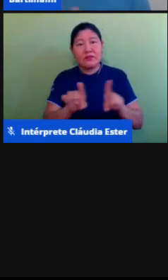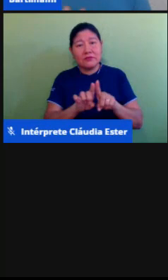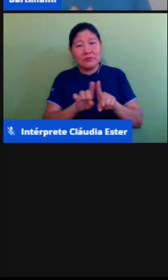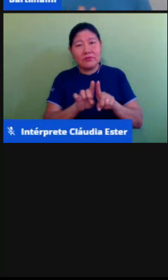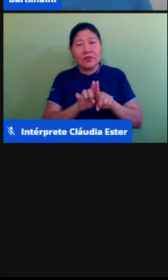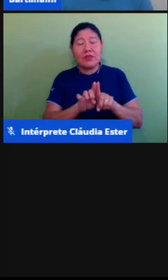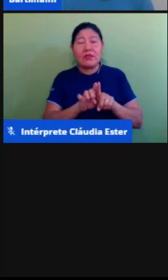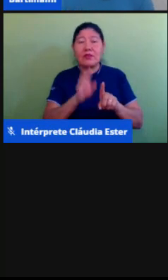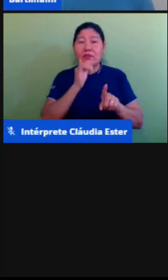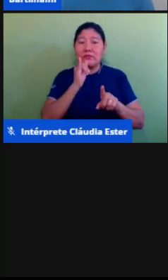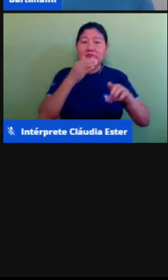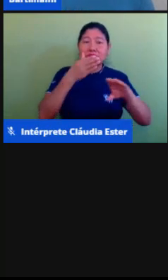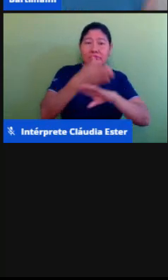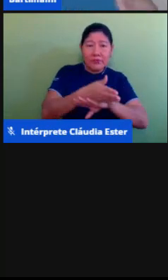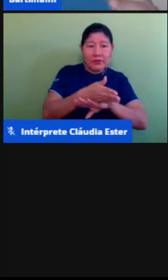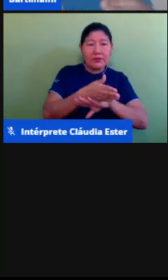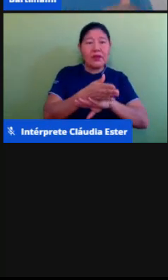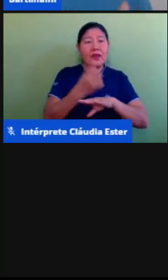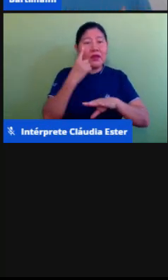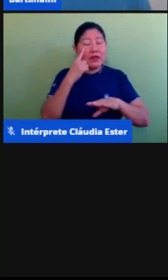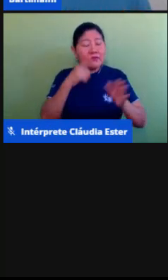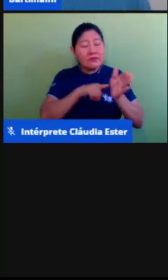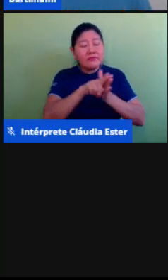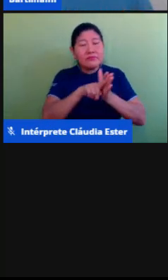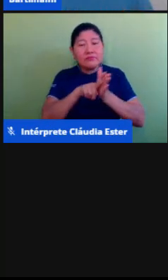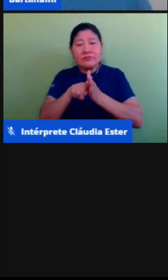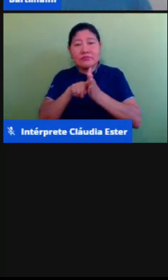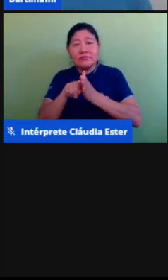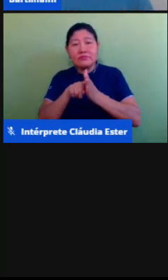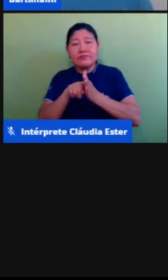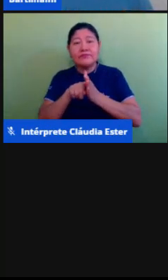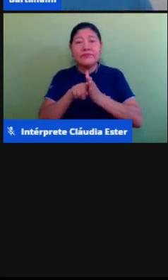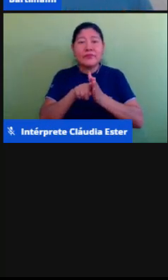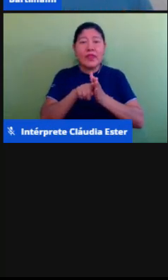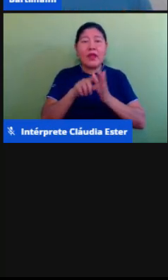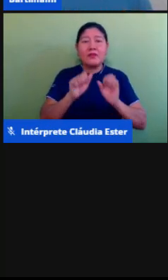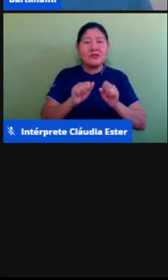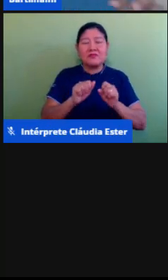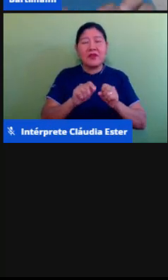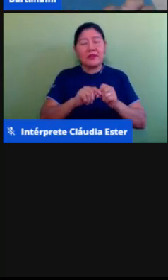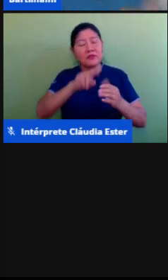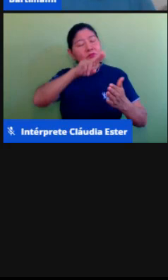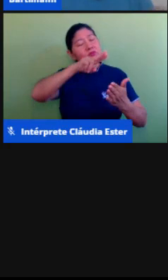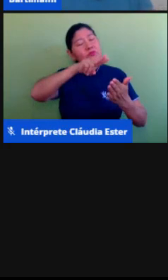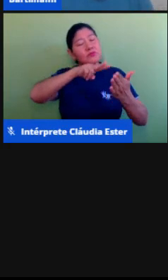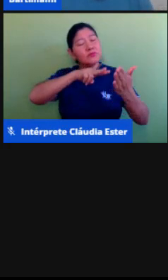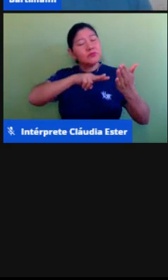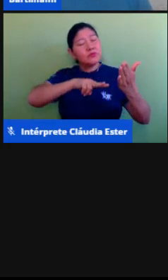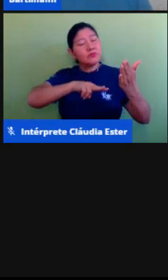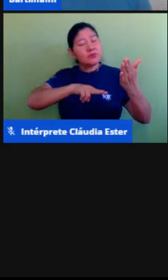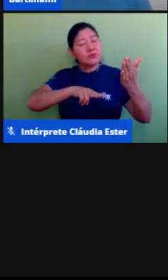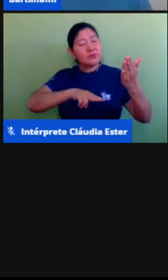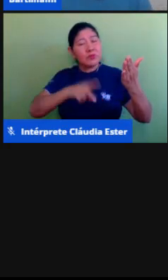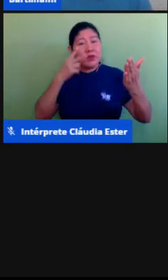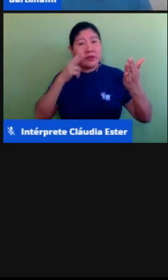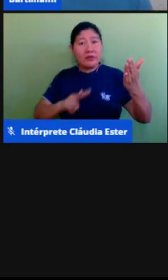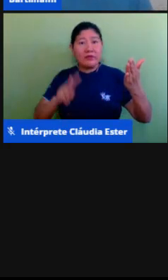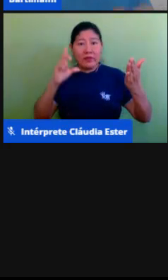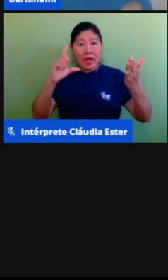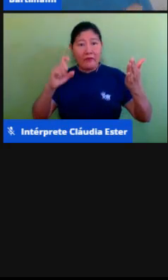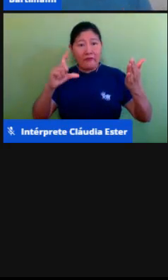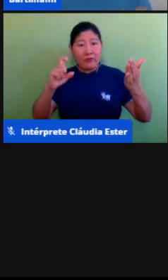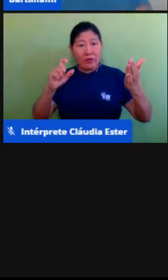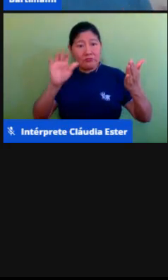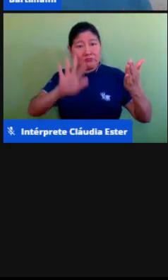www.mapbiomas.org. Feito isso, você vai rolar a página até mais ou menos metade da página e vai aparecer essa imagem que está na tela para